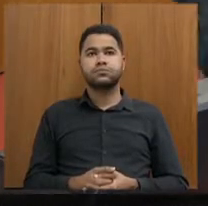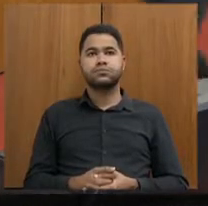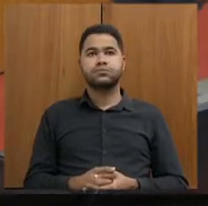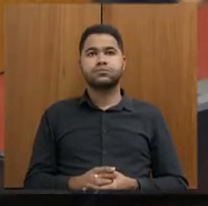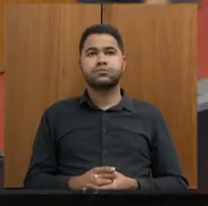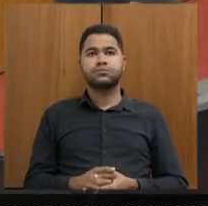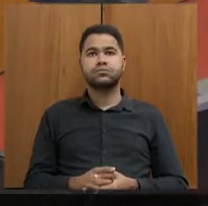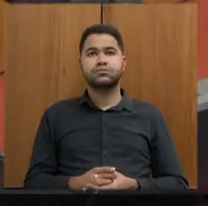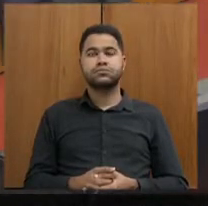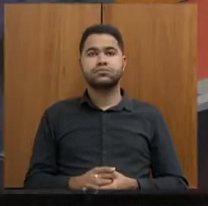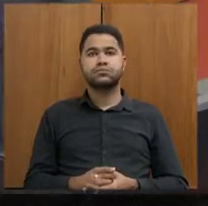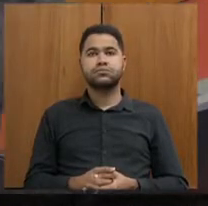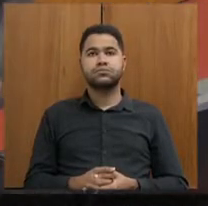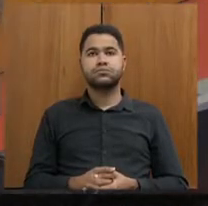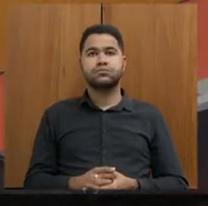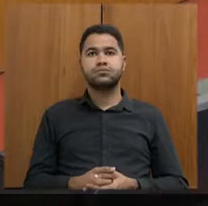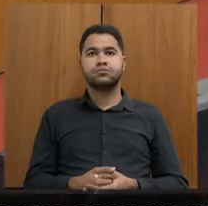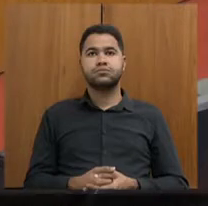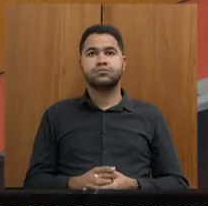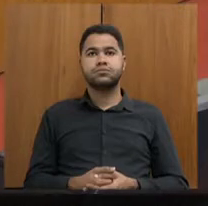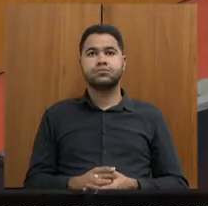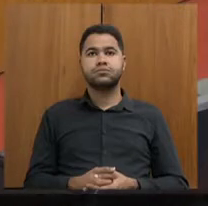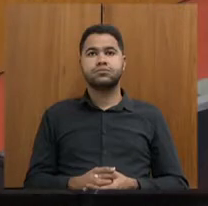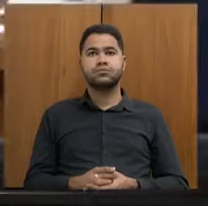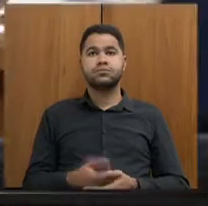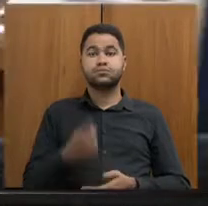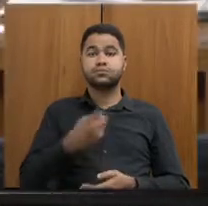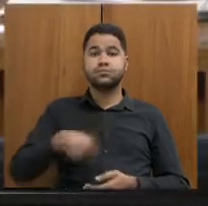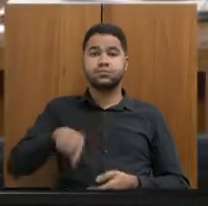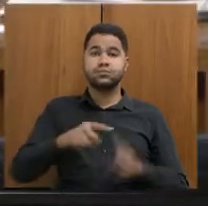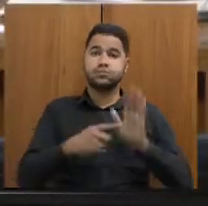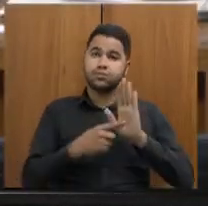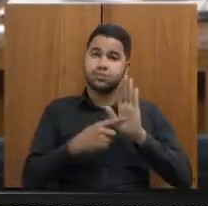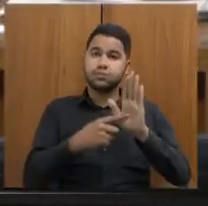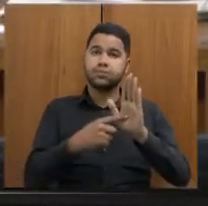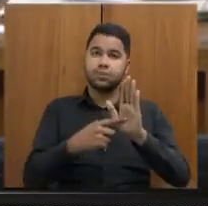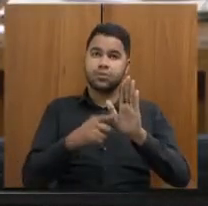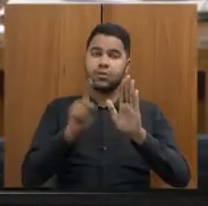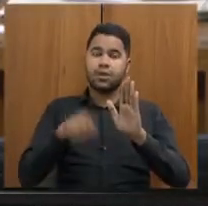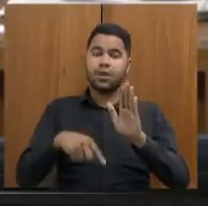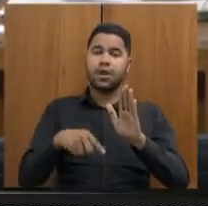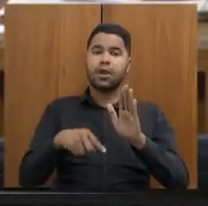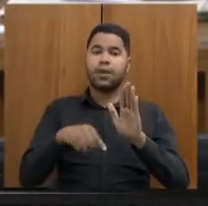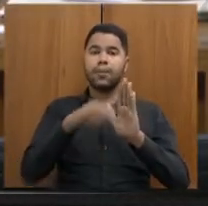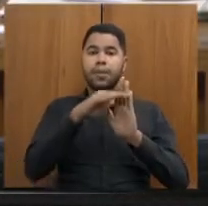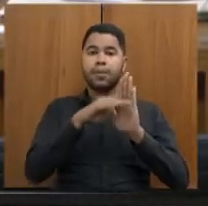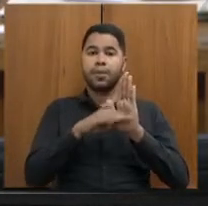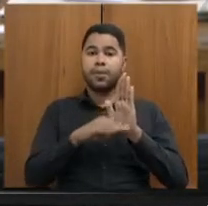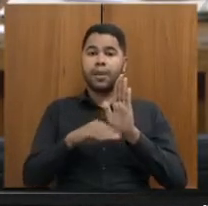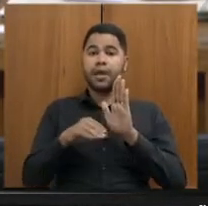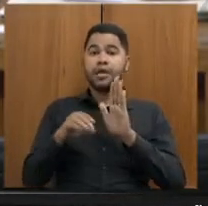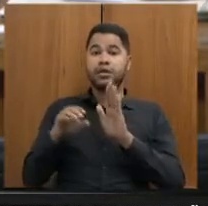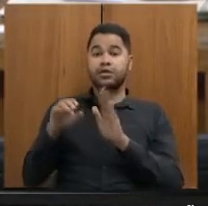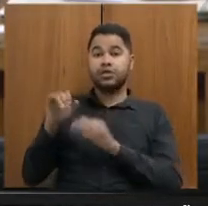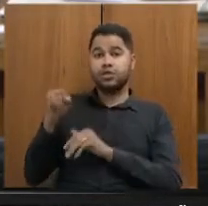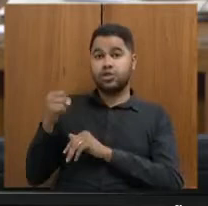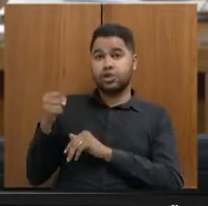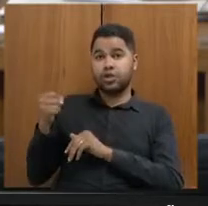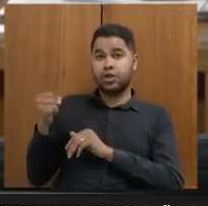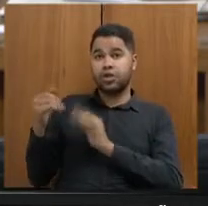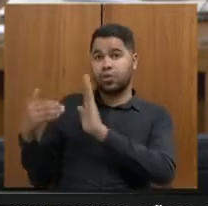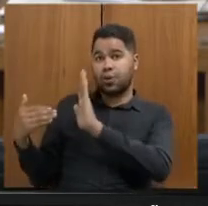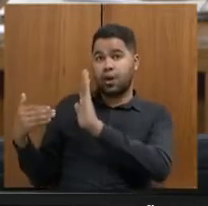um nós vamos mostrar aqui as ações do sistema agricultura de Janeiro a Maio tá